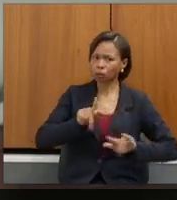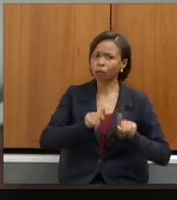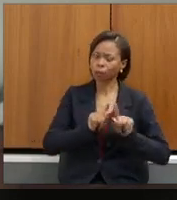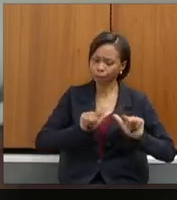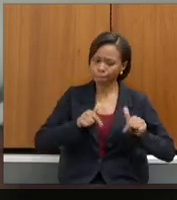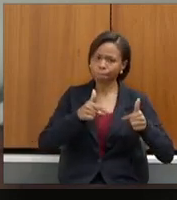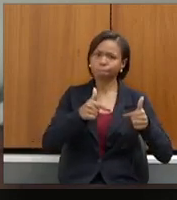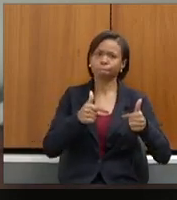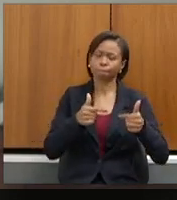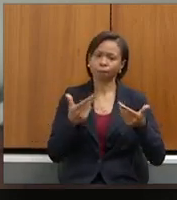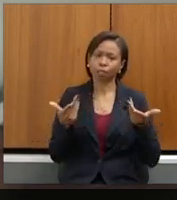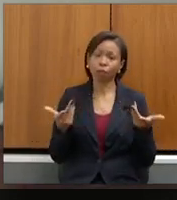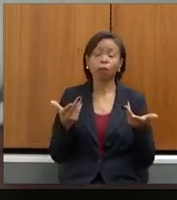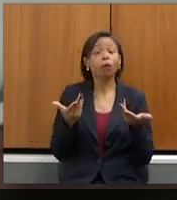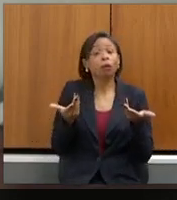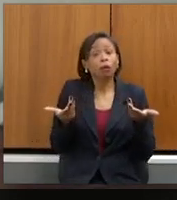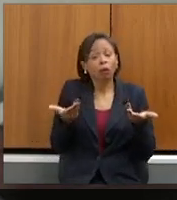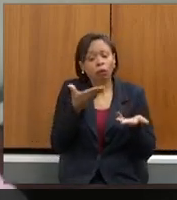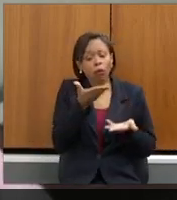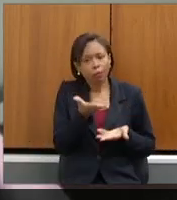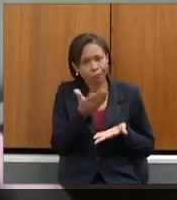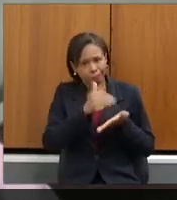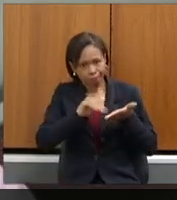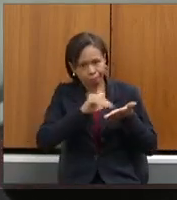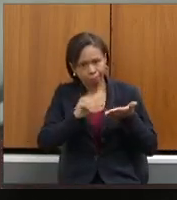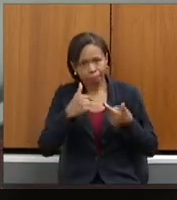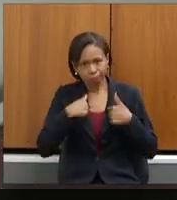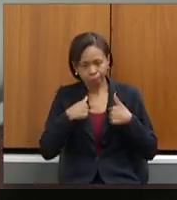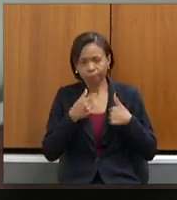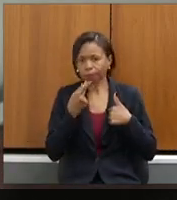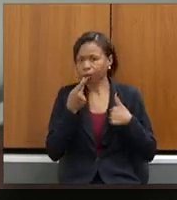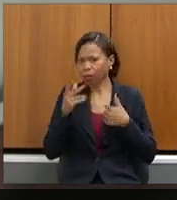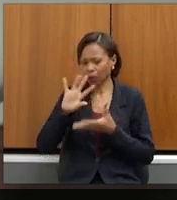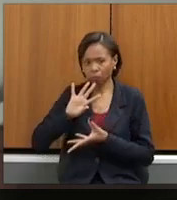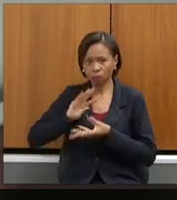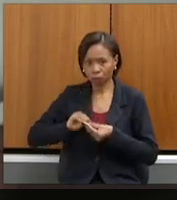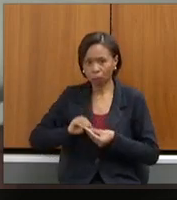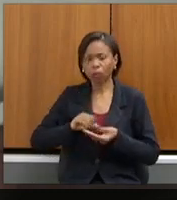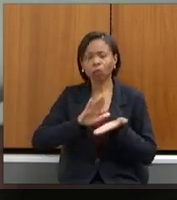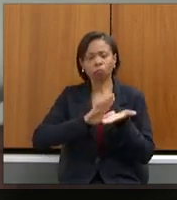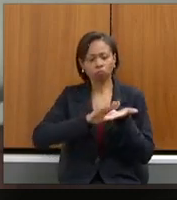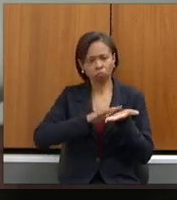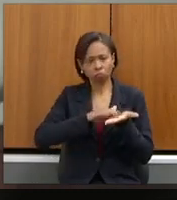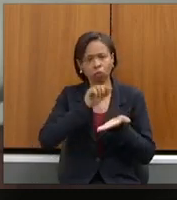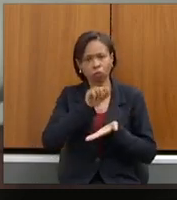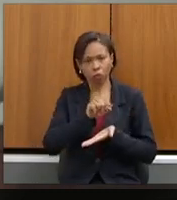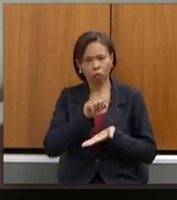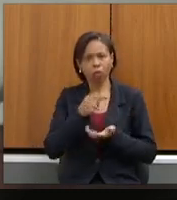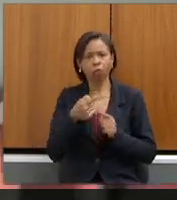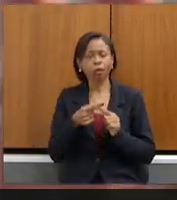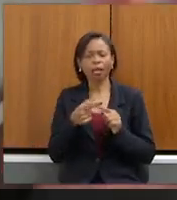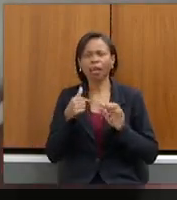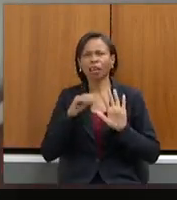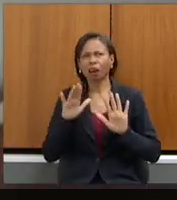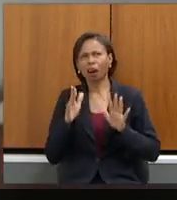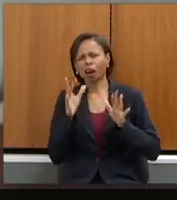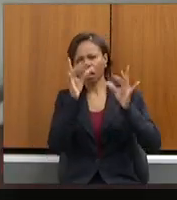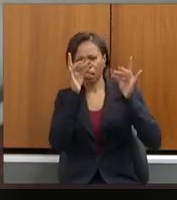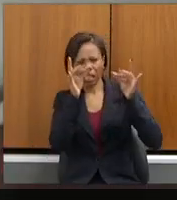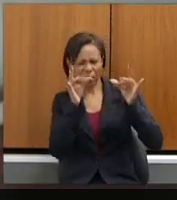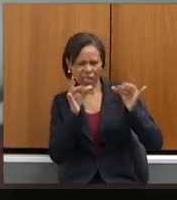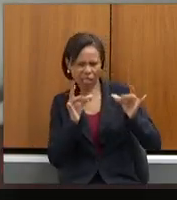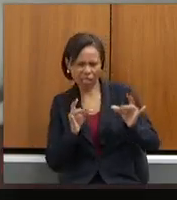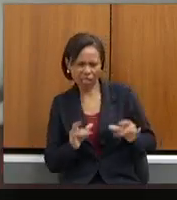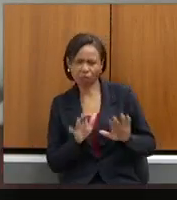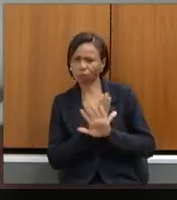então eu pago você pago eu quero terminar a minha fala ao cumprimentá-lo eu não quero aqui entrar em algum ser pagos